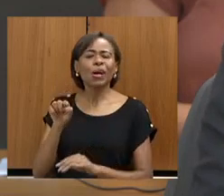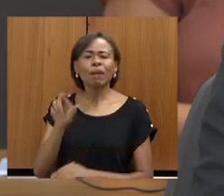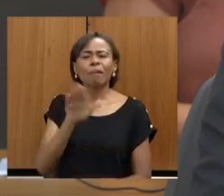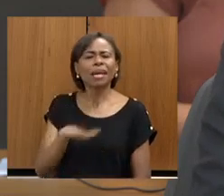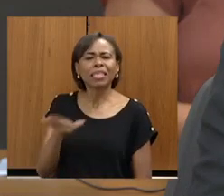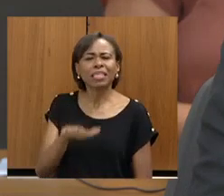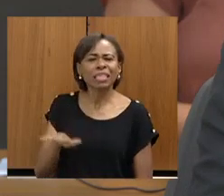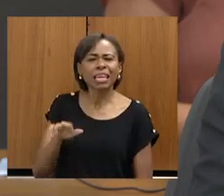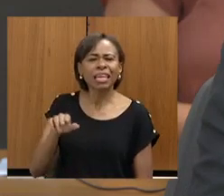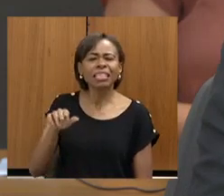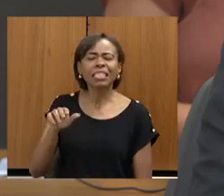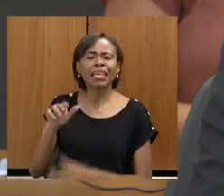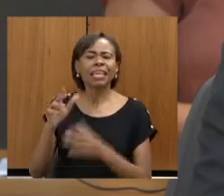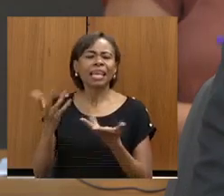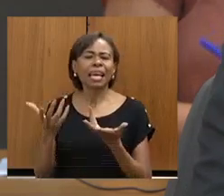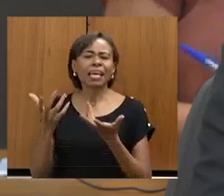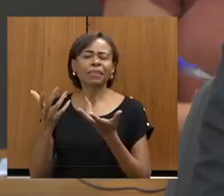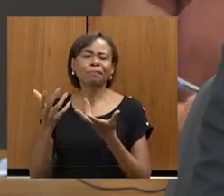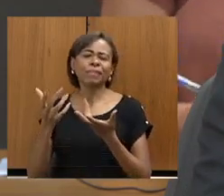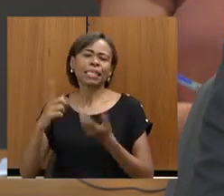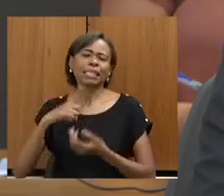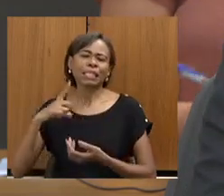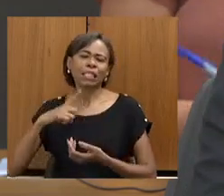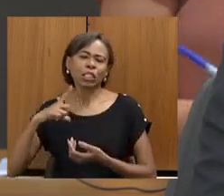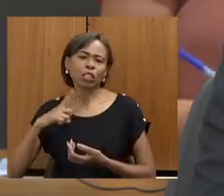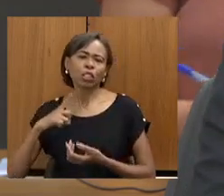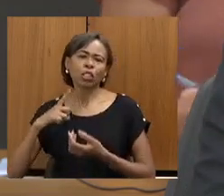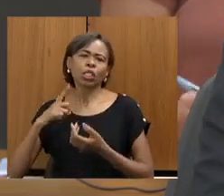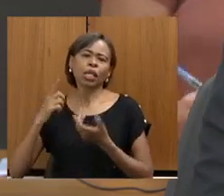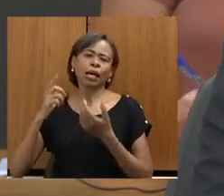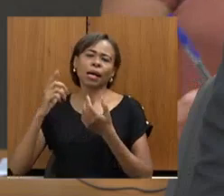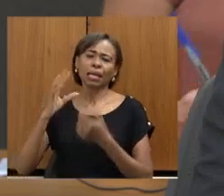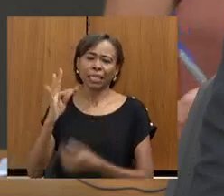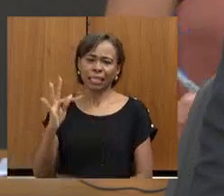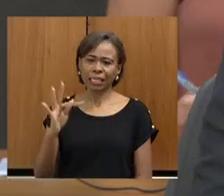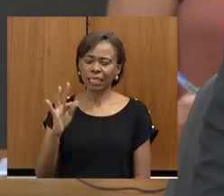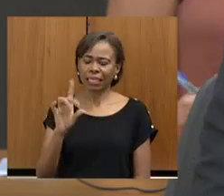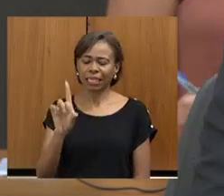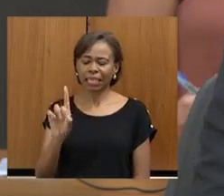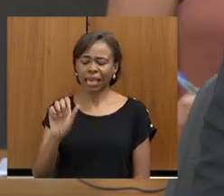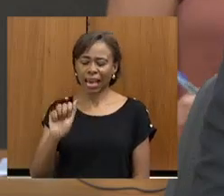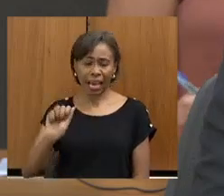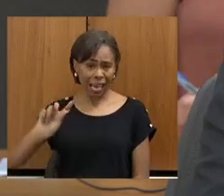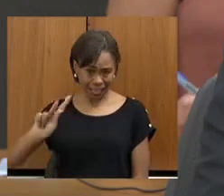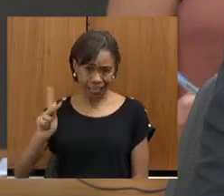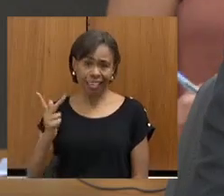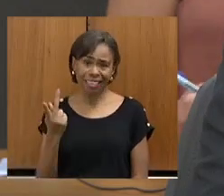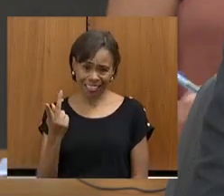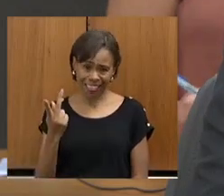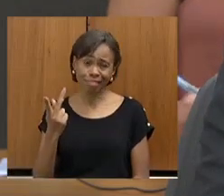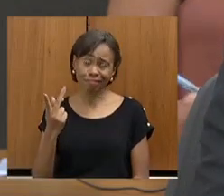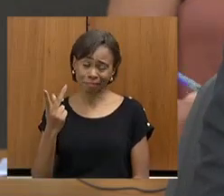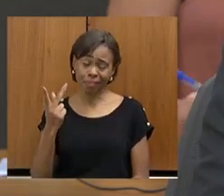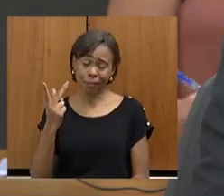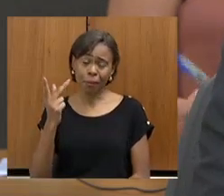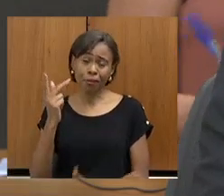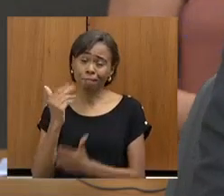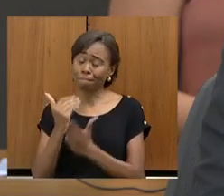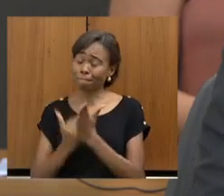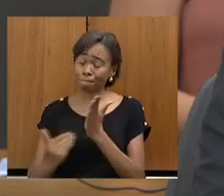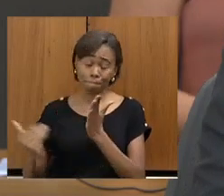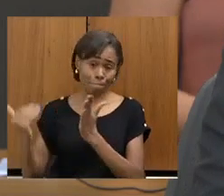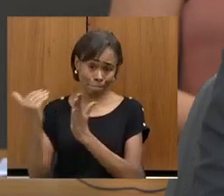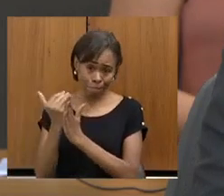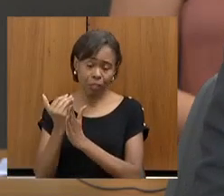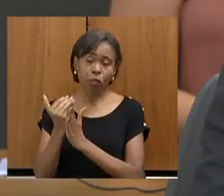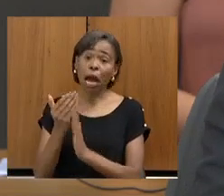neurodivergente, possuindo TDAH elevado. Anos após esse diagnóstico,